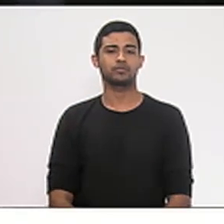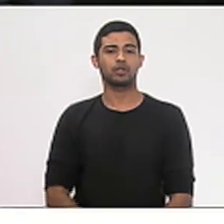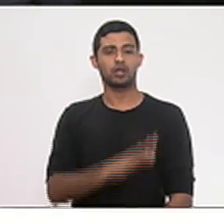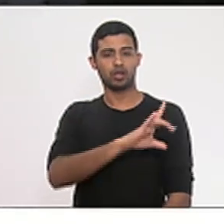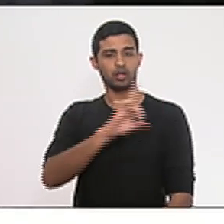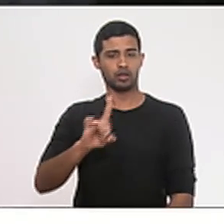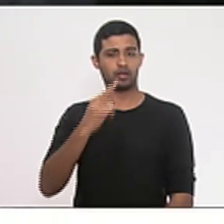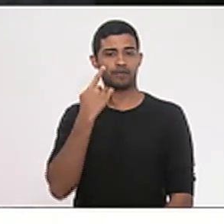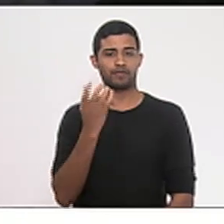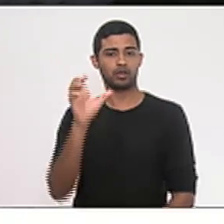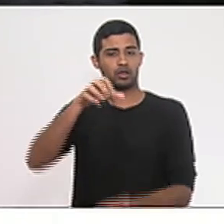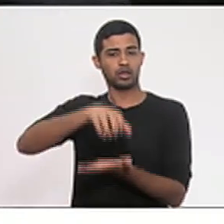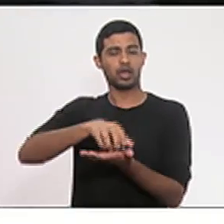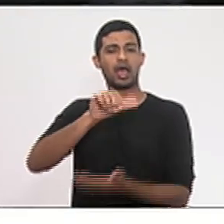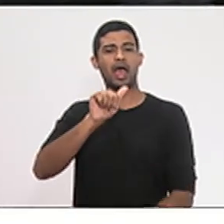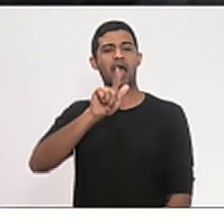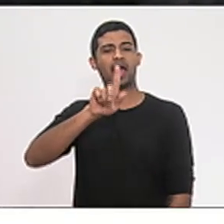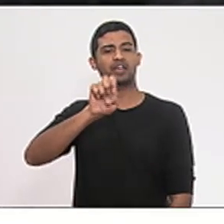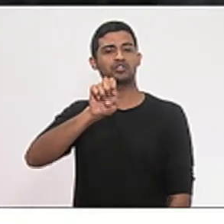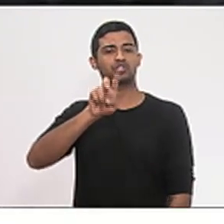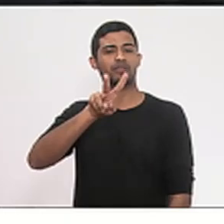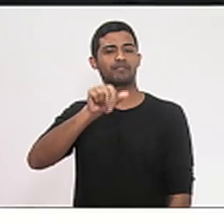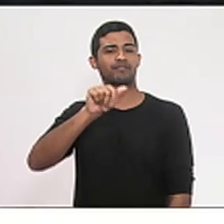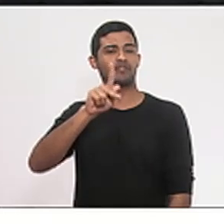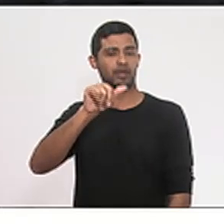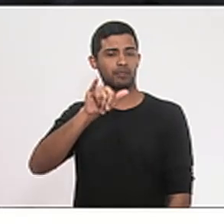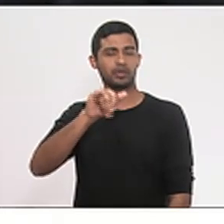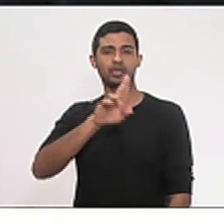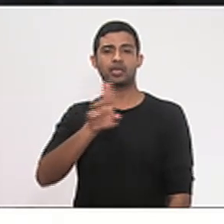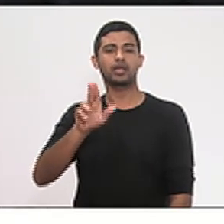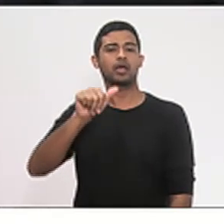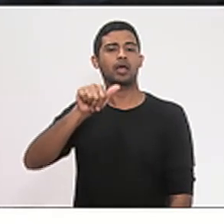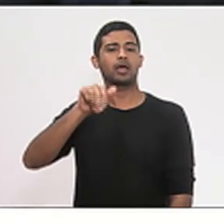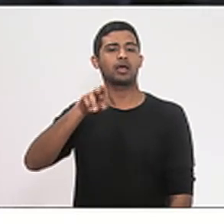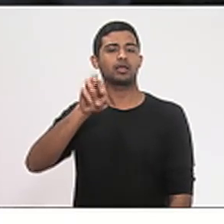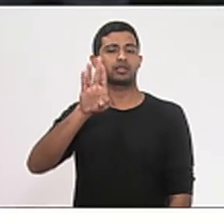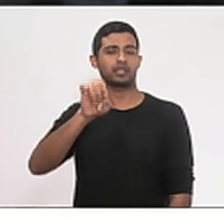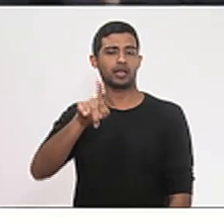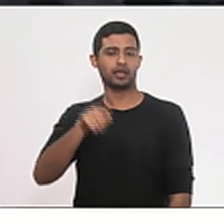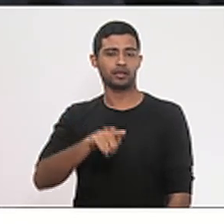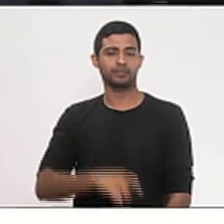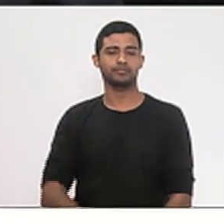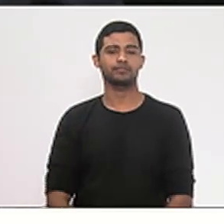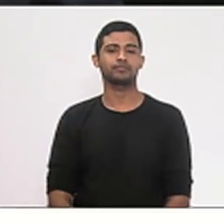coordenador do Núcleo AGEVAP, Dr. André Boer,